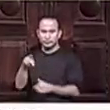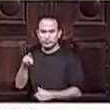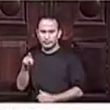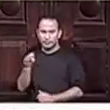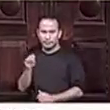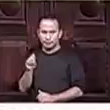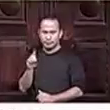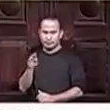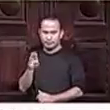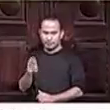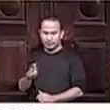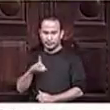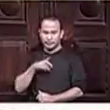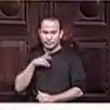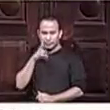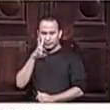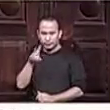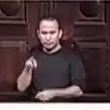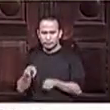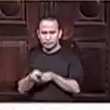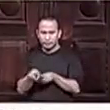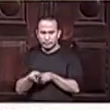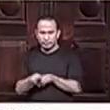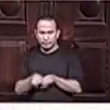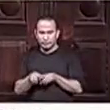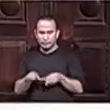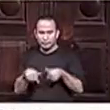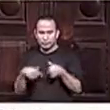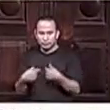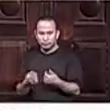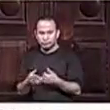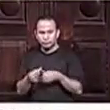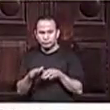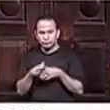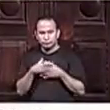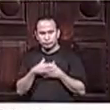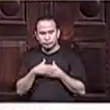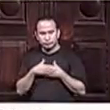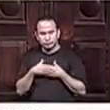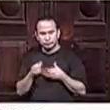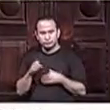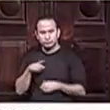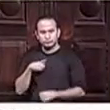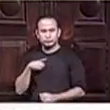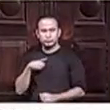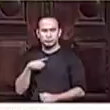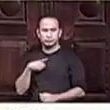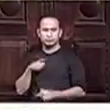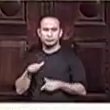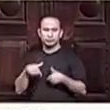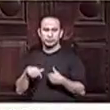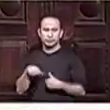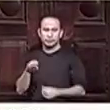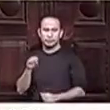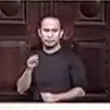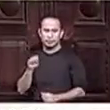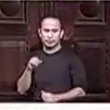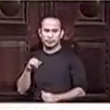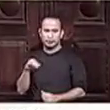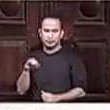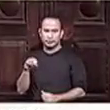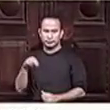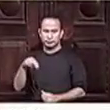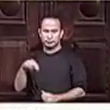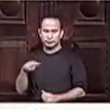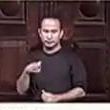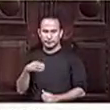PSDB, tendo em vista também a situação delicada enfrentada pelo senador Aécio Neves, que seria uma